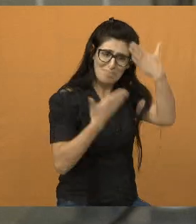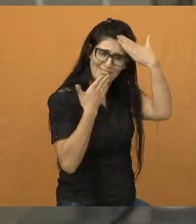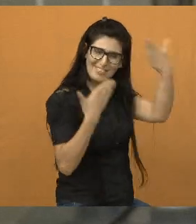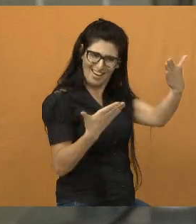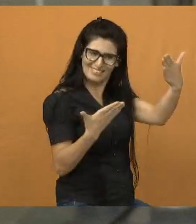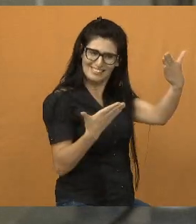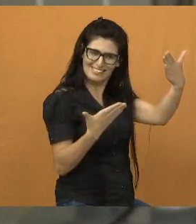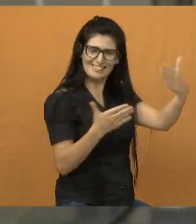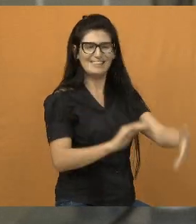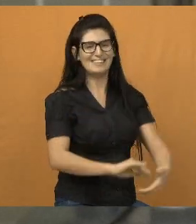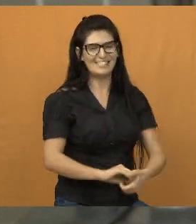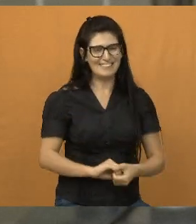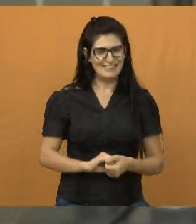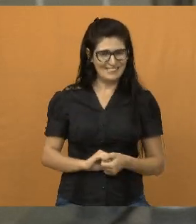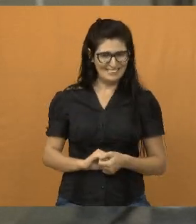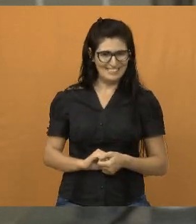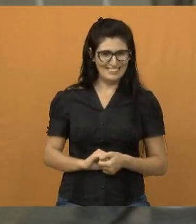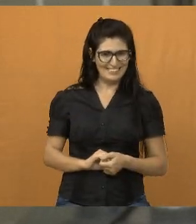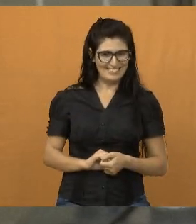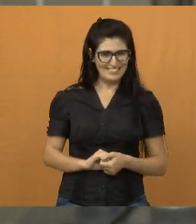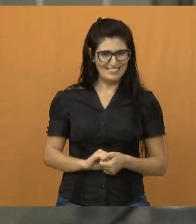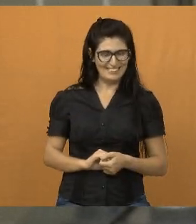obrigada.